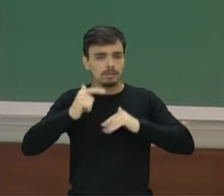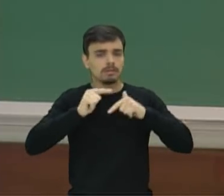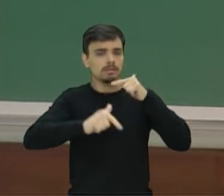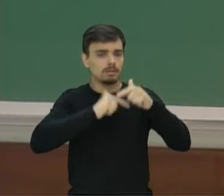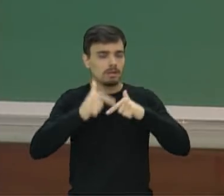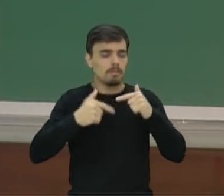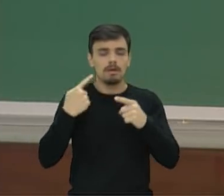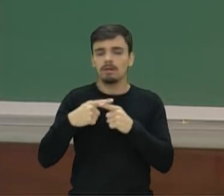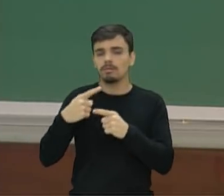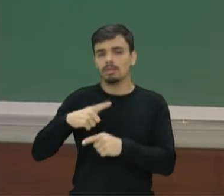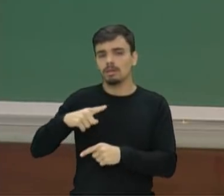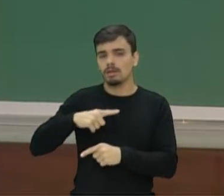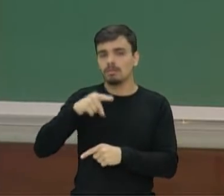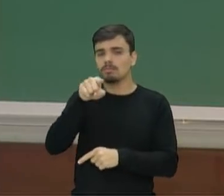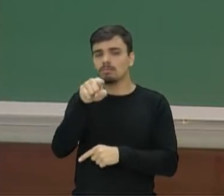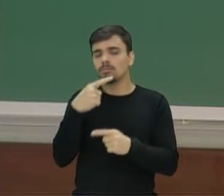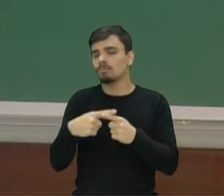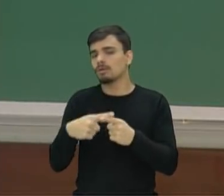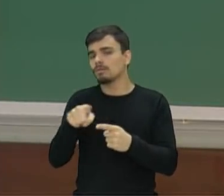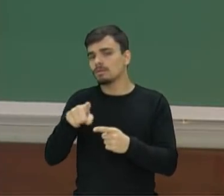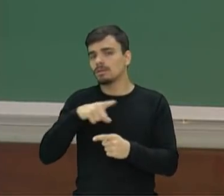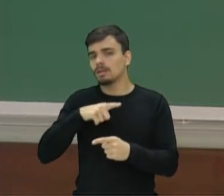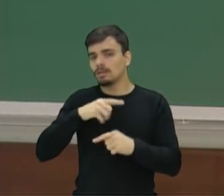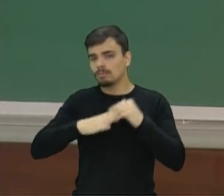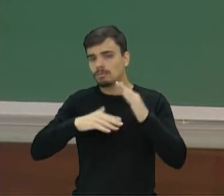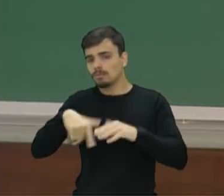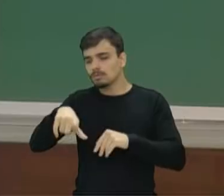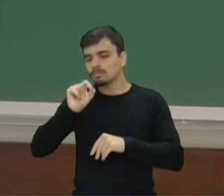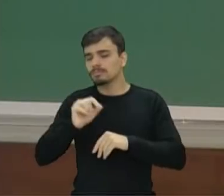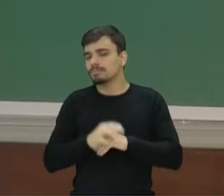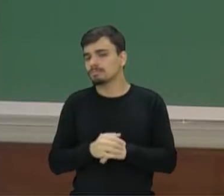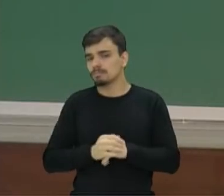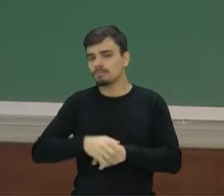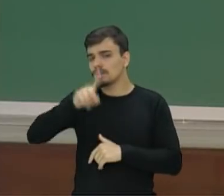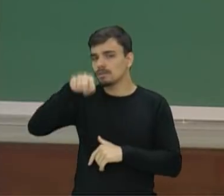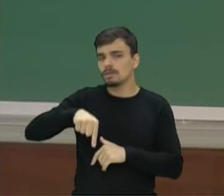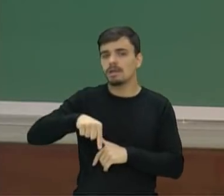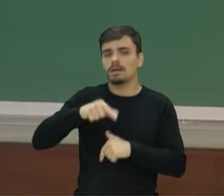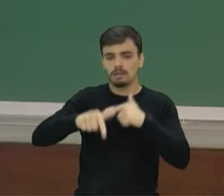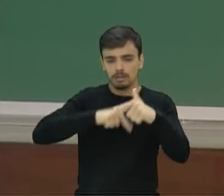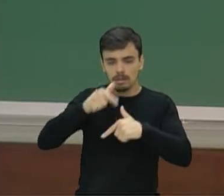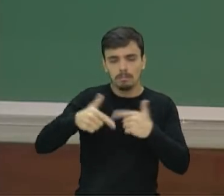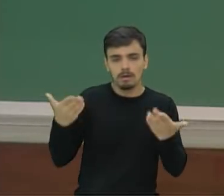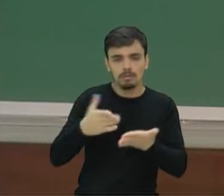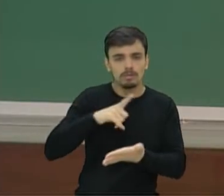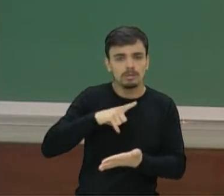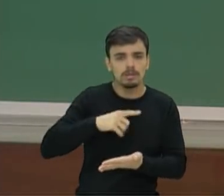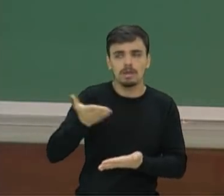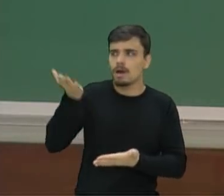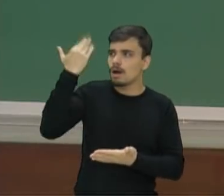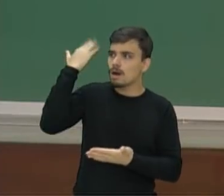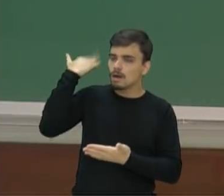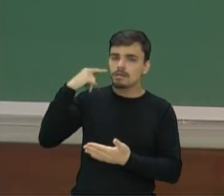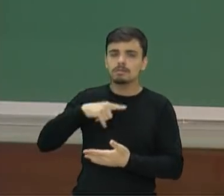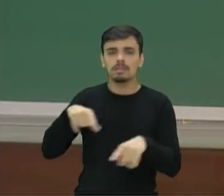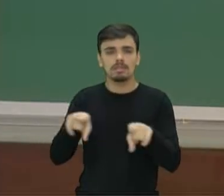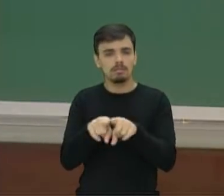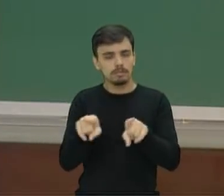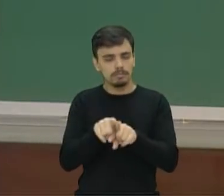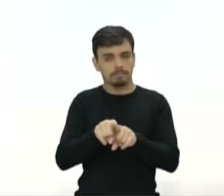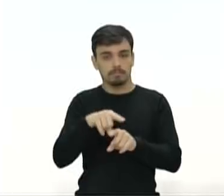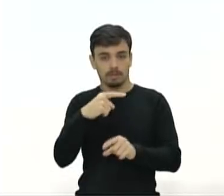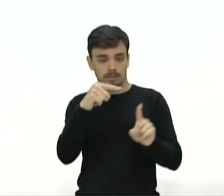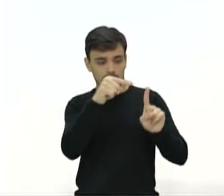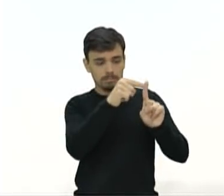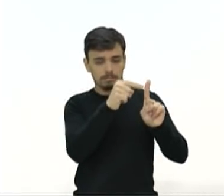escolheu essa profissão? Será que as profissões que existem hoje sempre existiram? Né? O tipo de trabalho ele